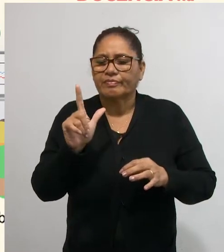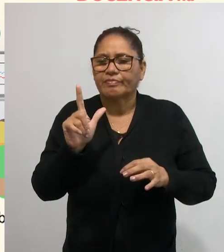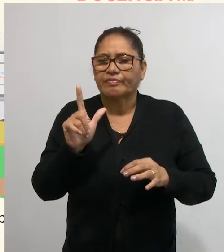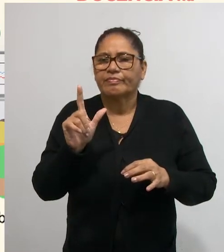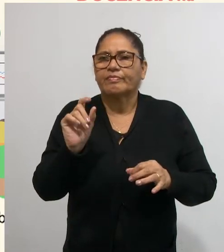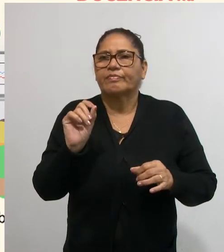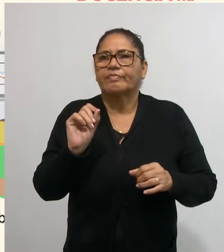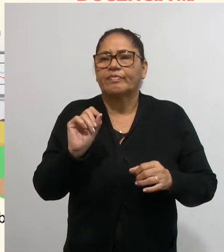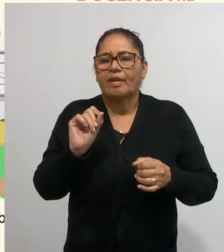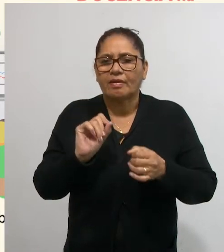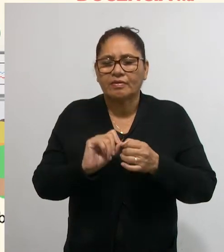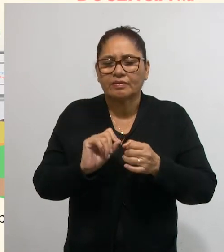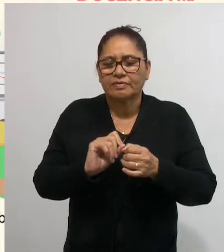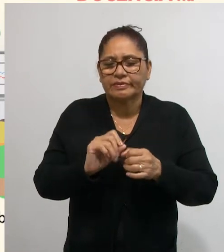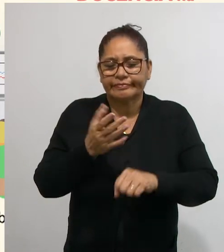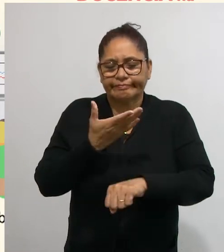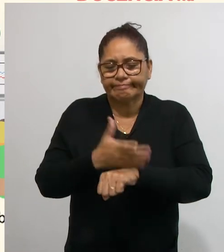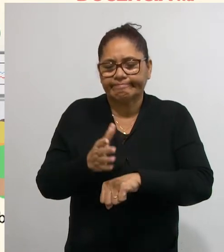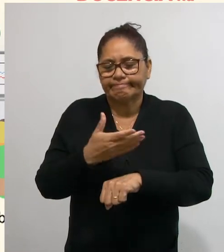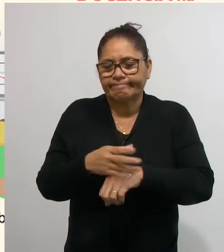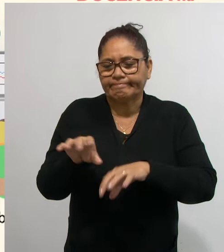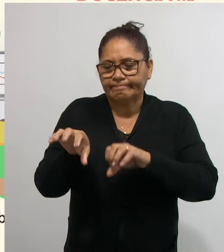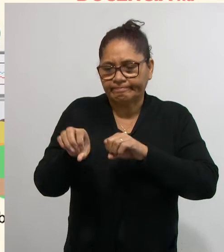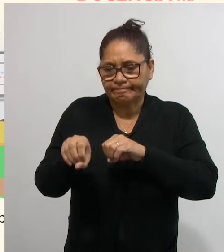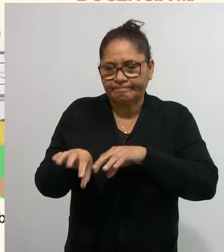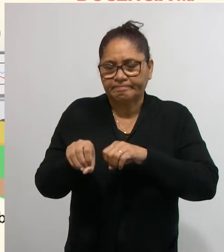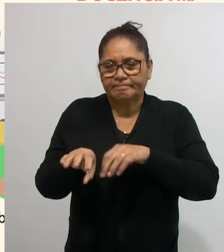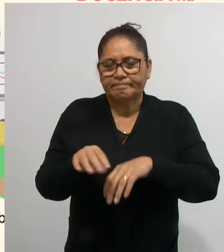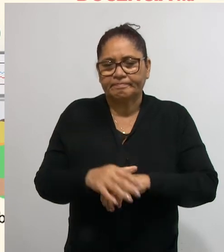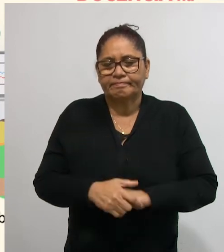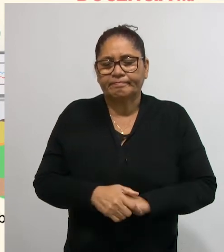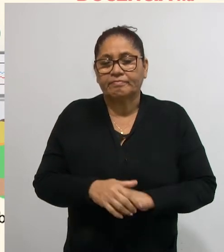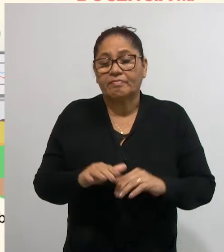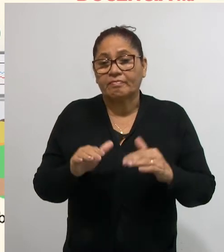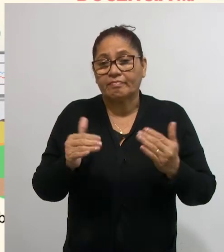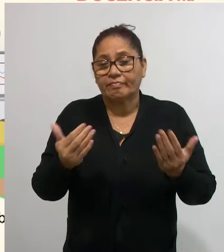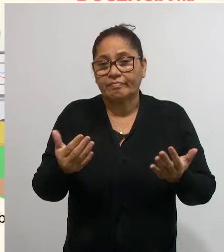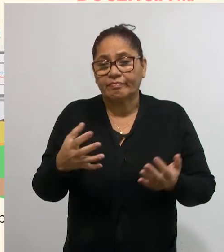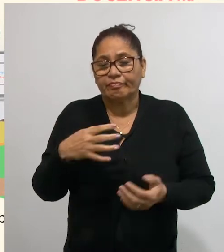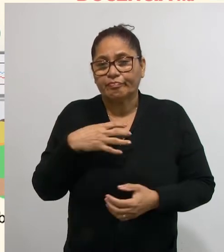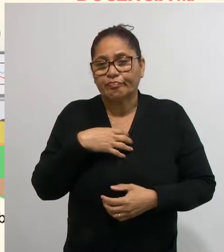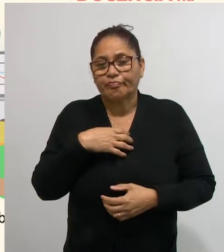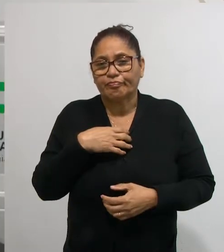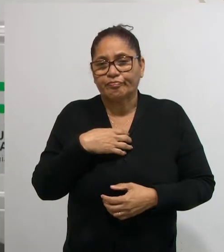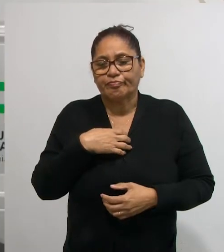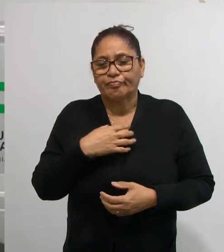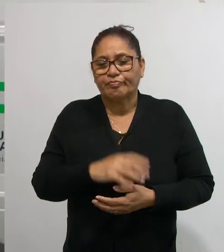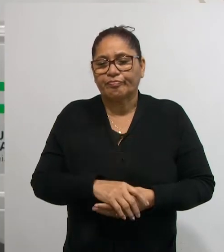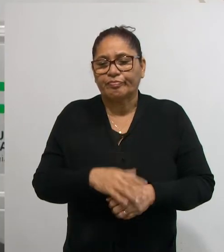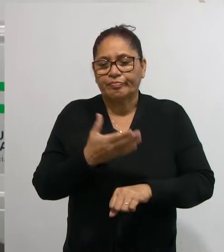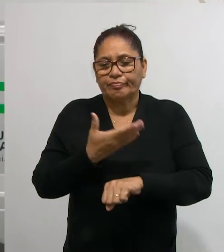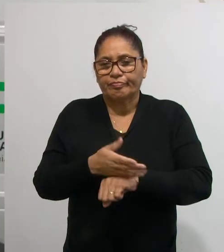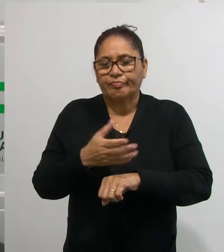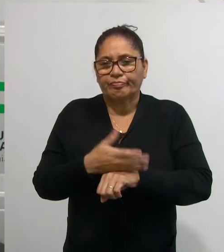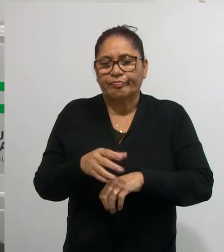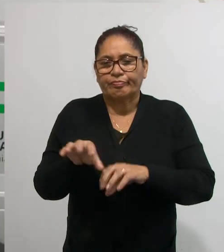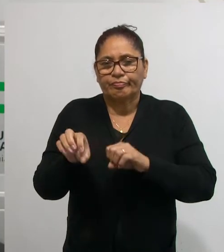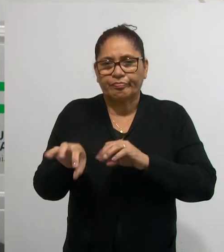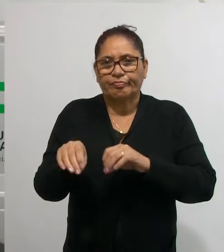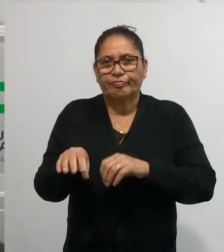realização de determinada prática educativa. Então, nesse sentido, a prática educativa ela tem